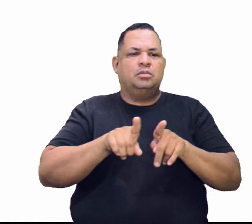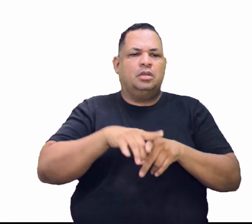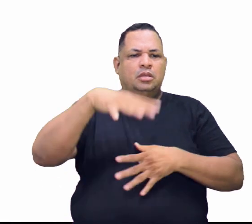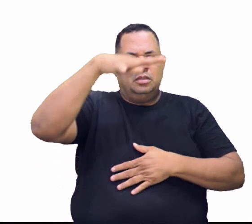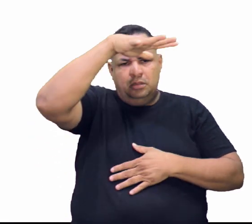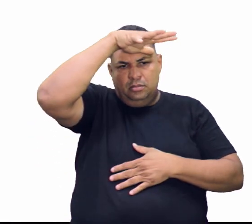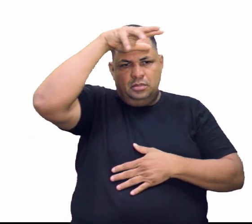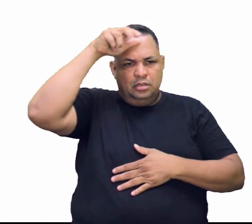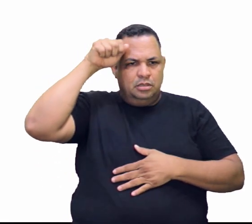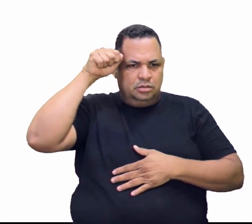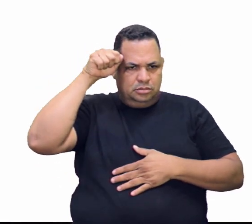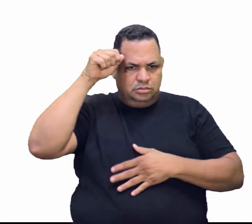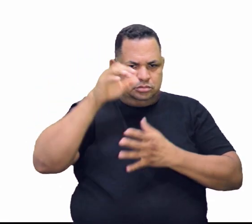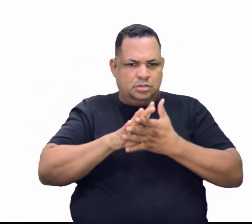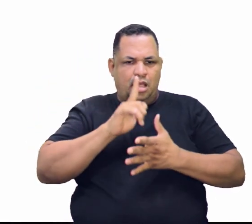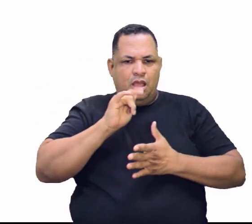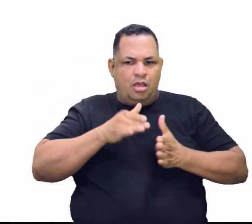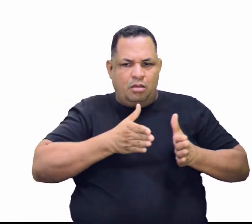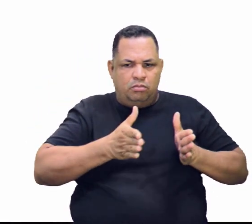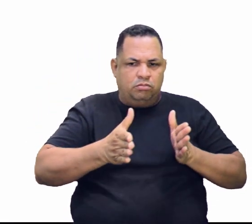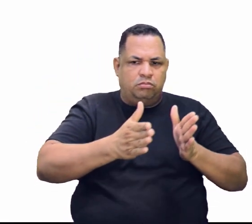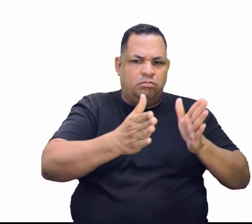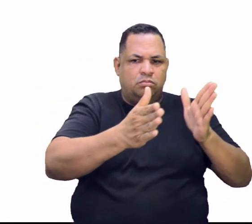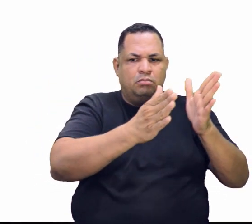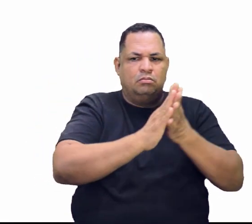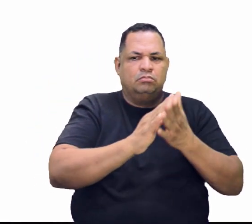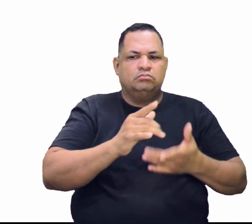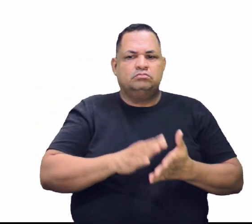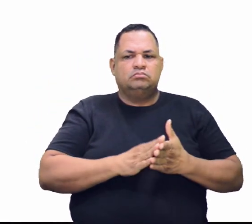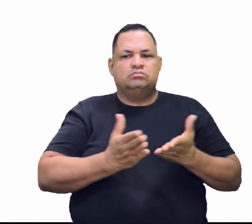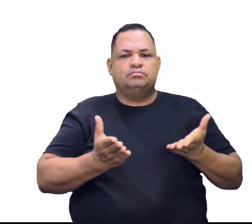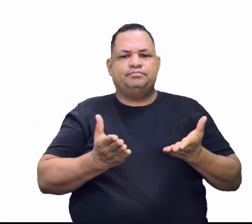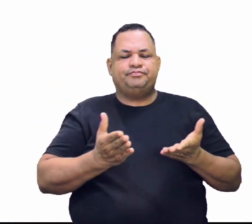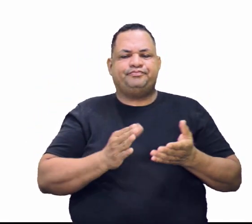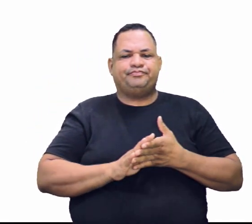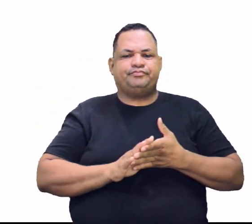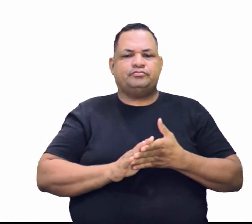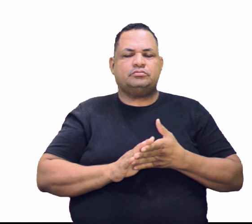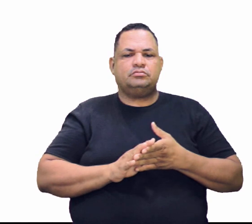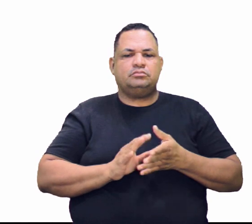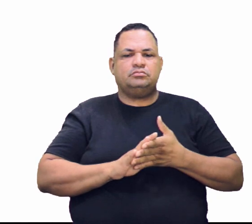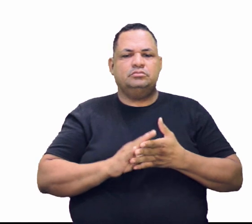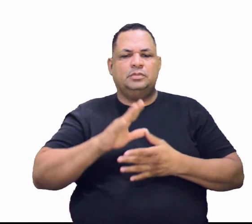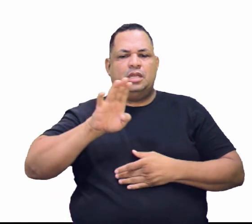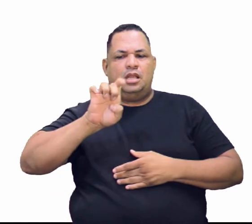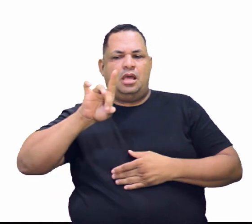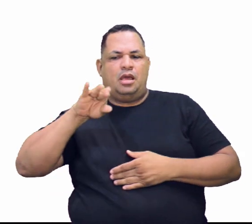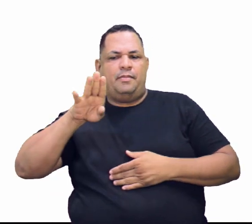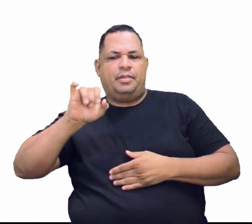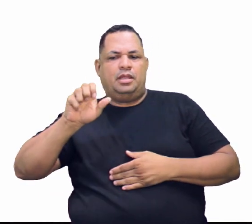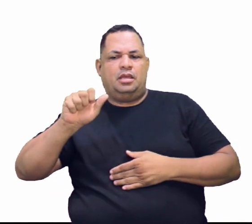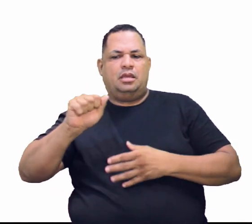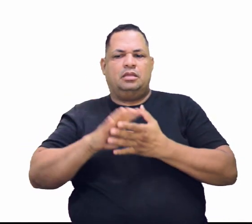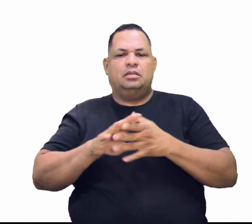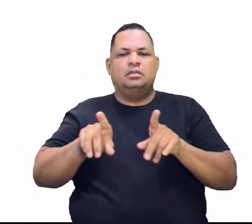Manaus. Esses são os rios que vão ali para o rumo de Manaus, ali de Lábrea,